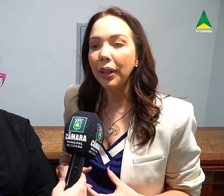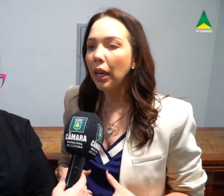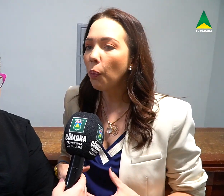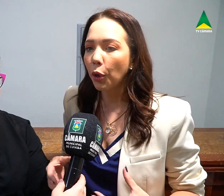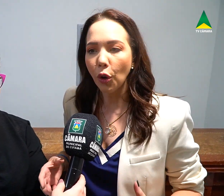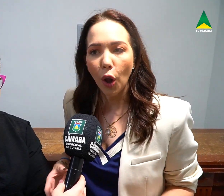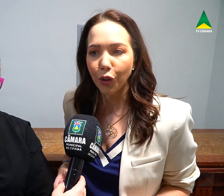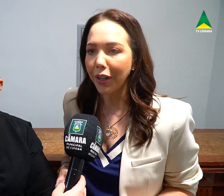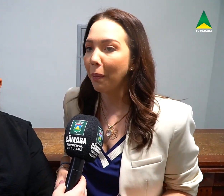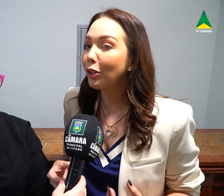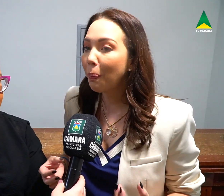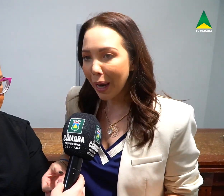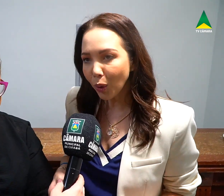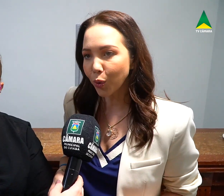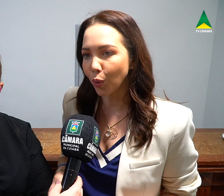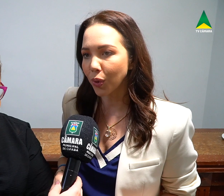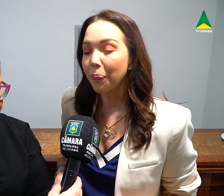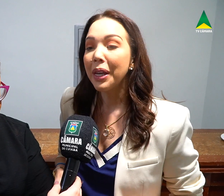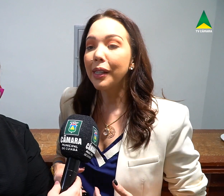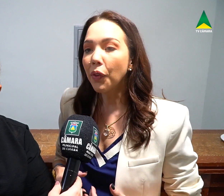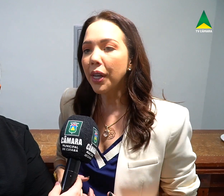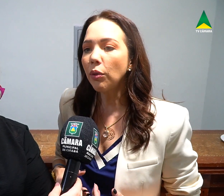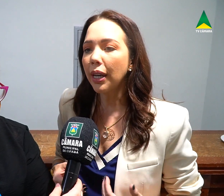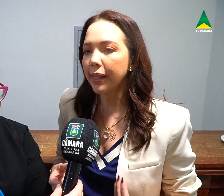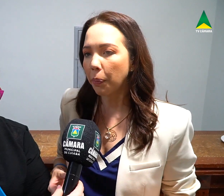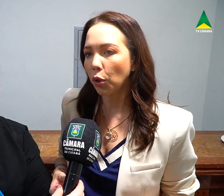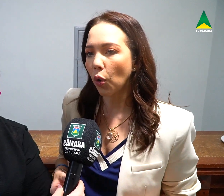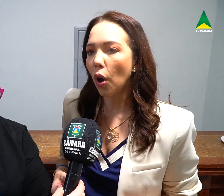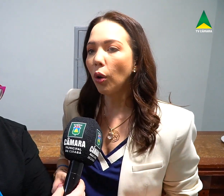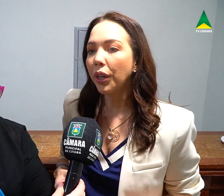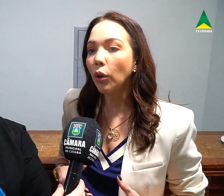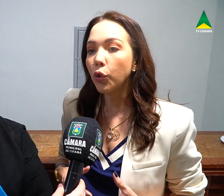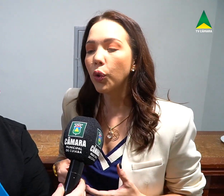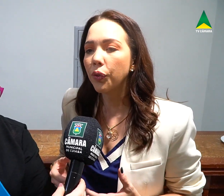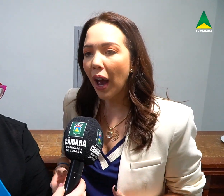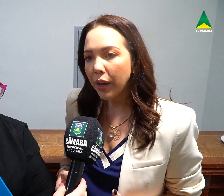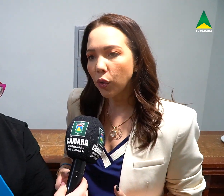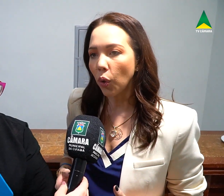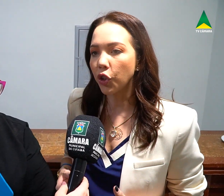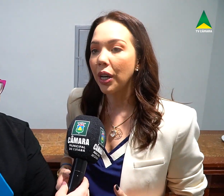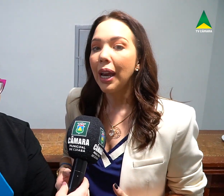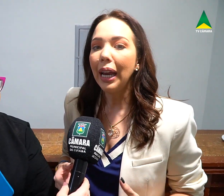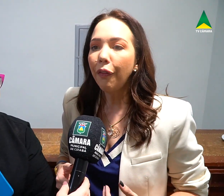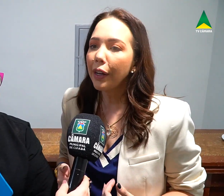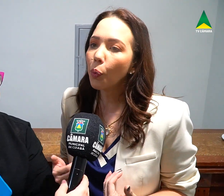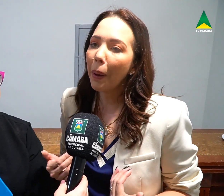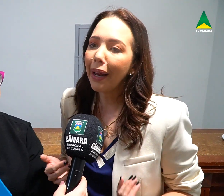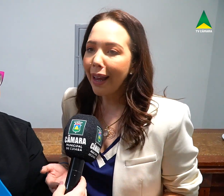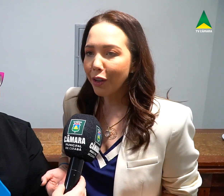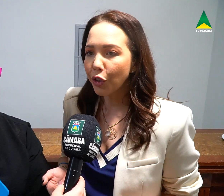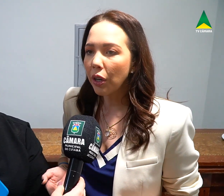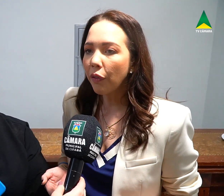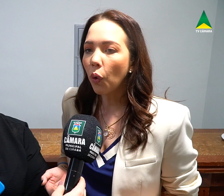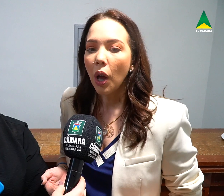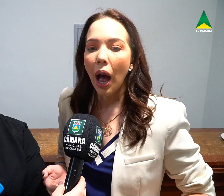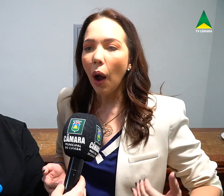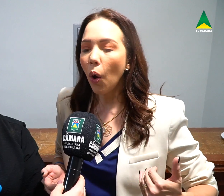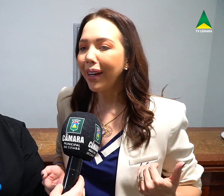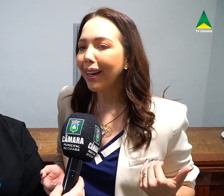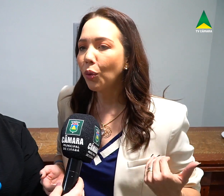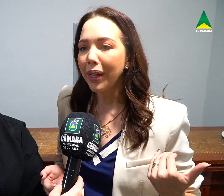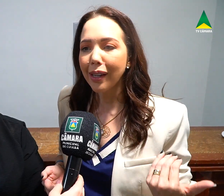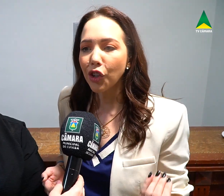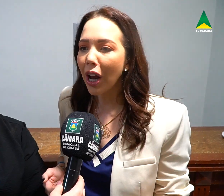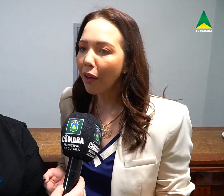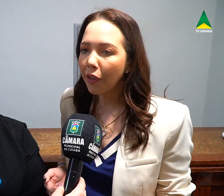você não tem um protocolo de tratamento pelo SUS. Se você não tem esse protocolo, o que o SUS faz hoje? Ele faz um paliativo a